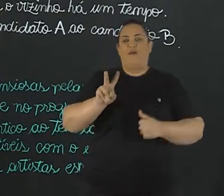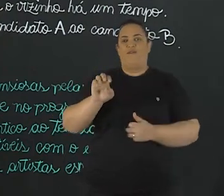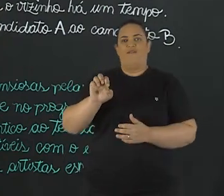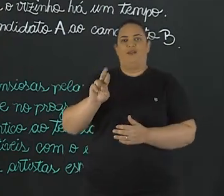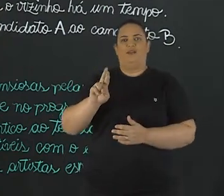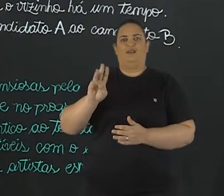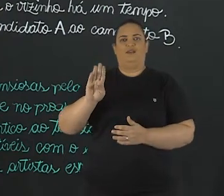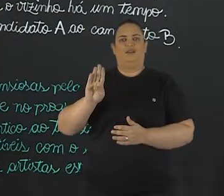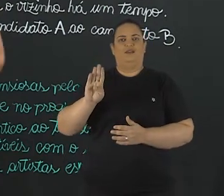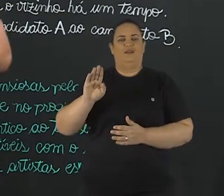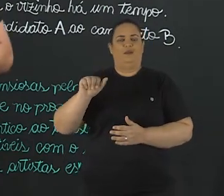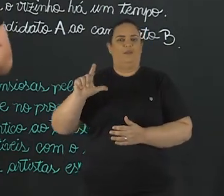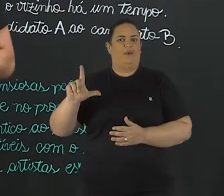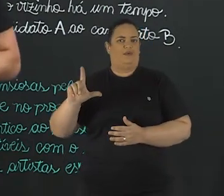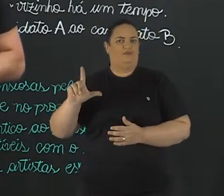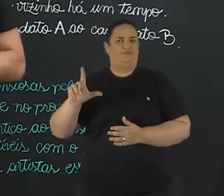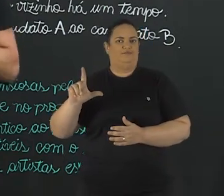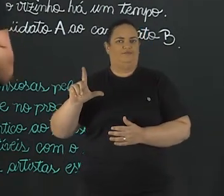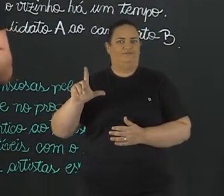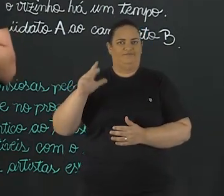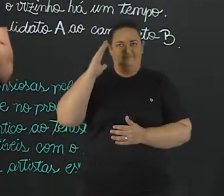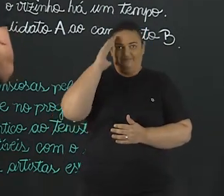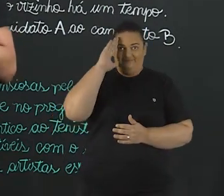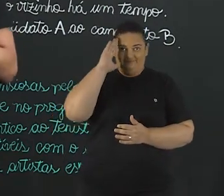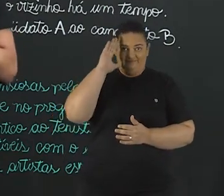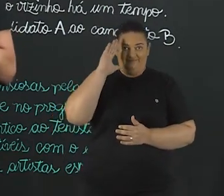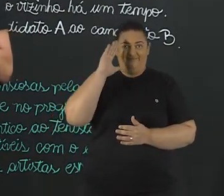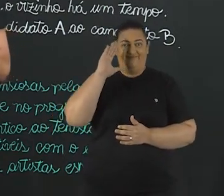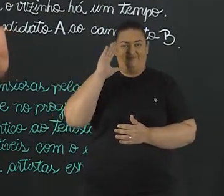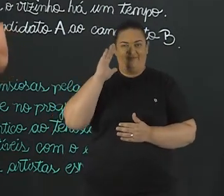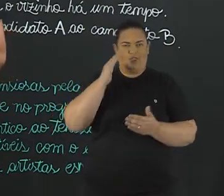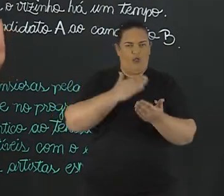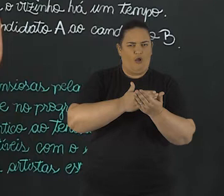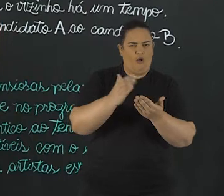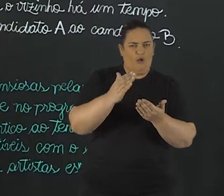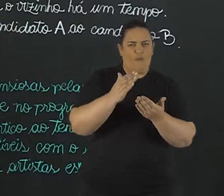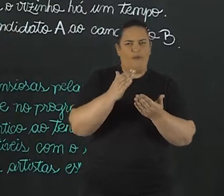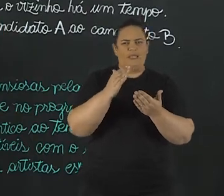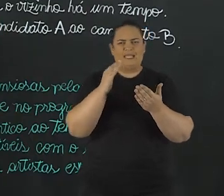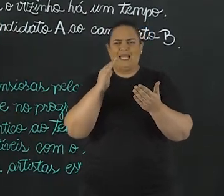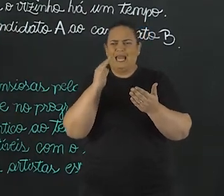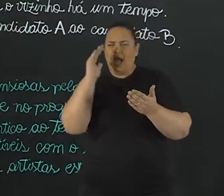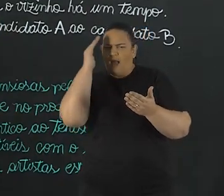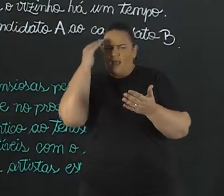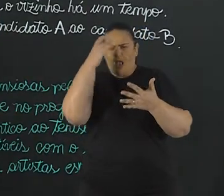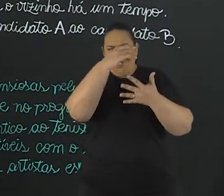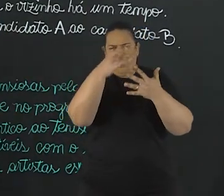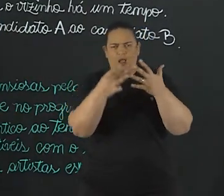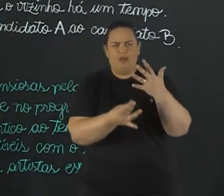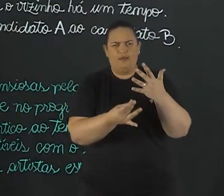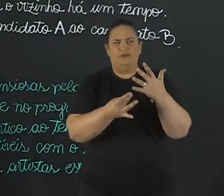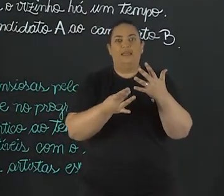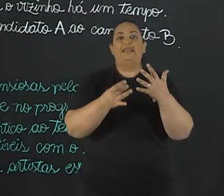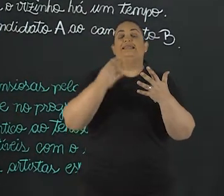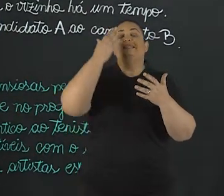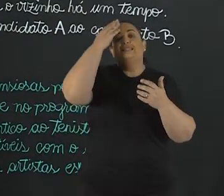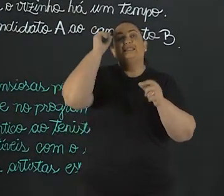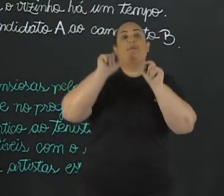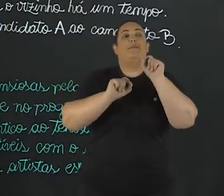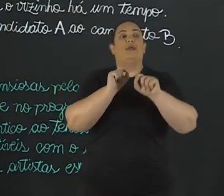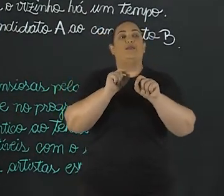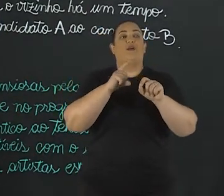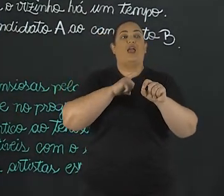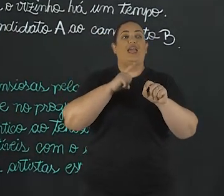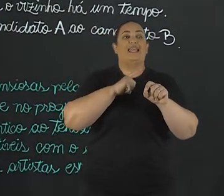Regência nominal e regência verbal. Vamos compreender a particularidade de cada uma delas, entendendo também que existem termos regentes